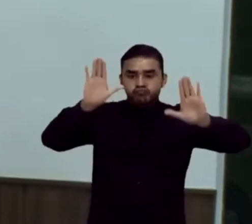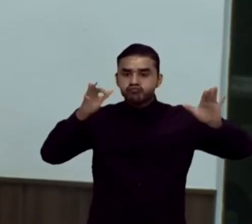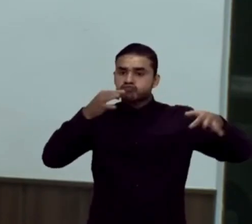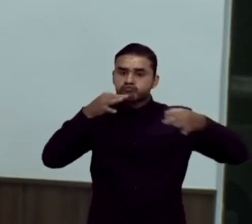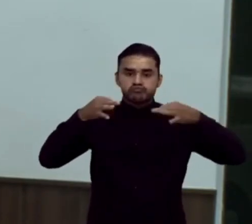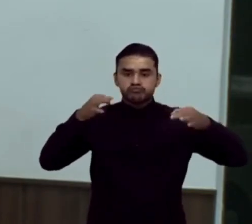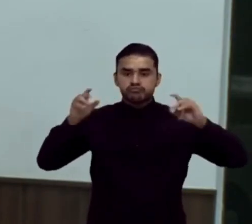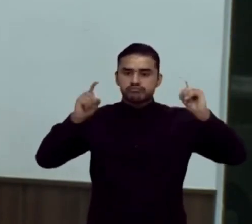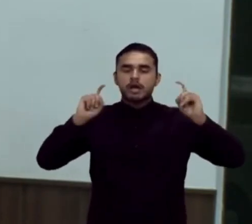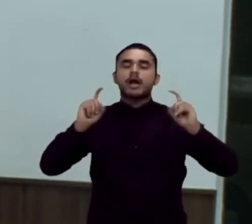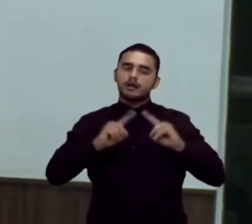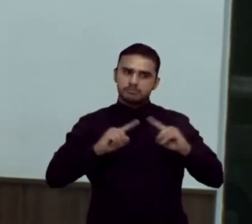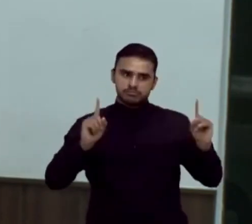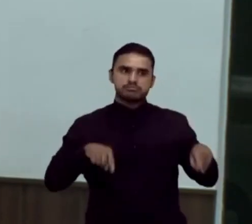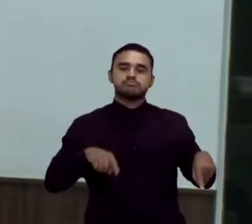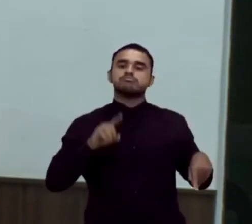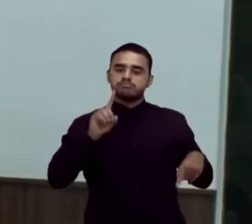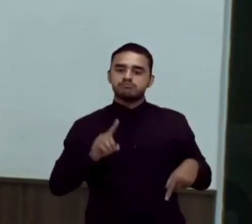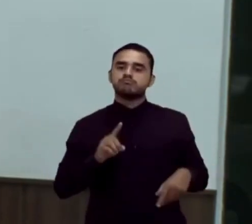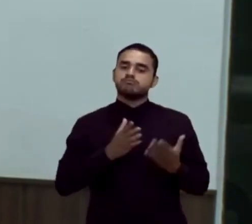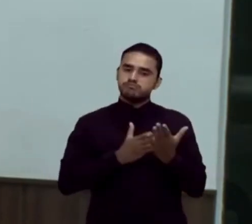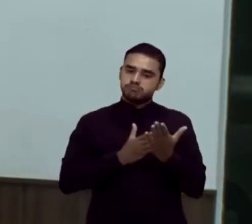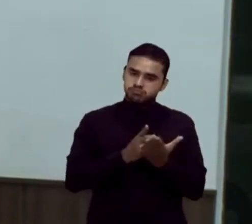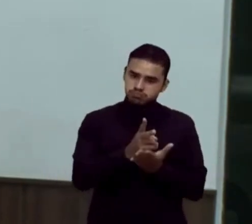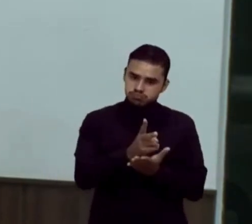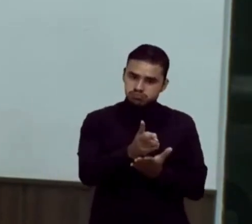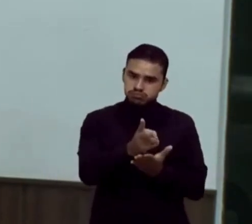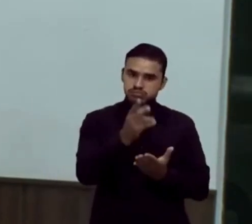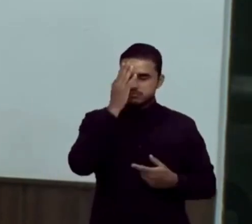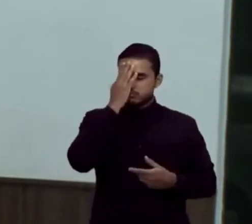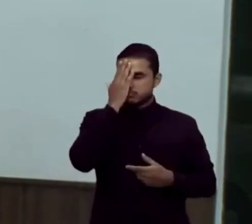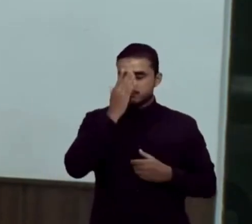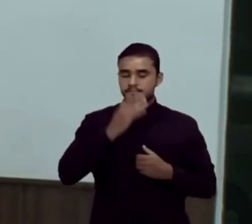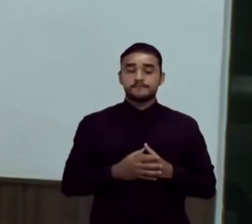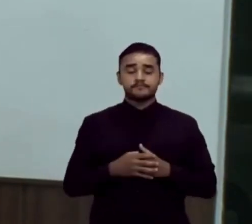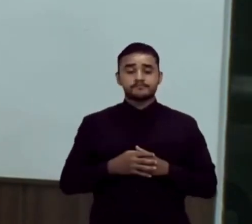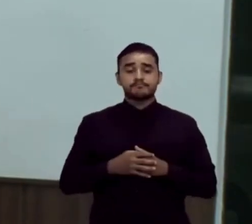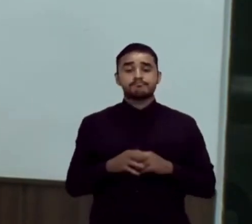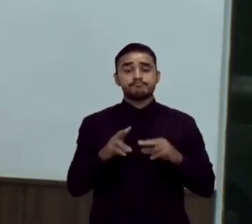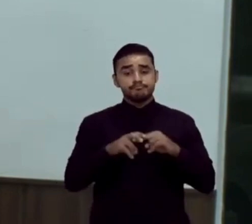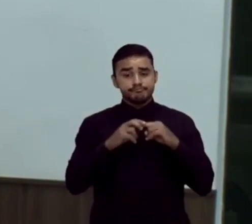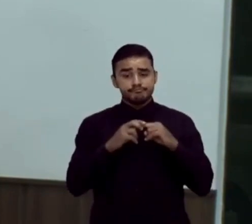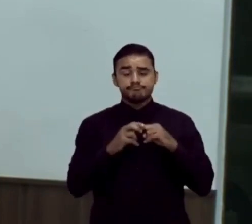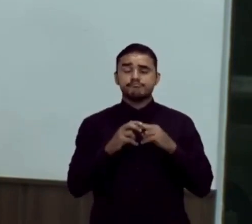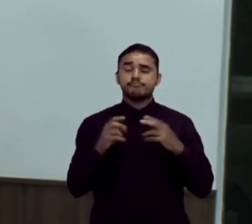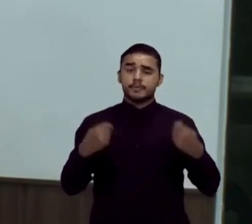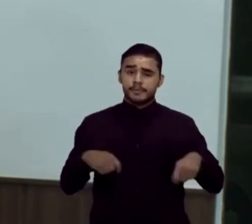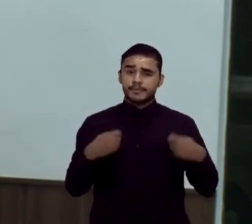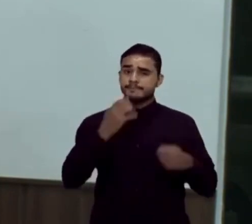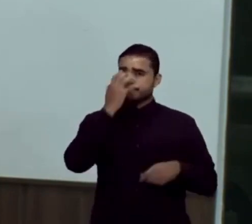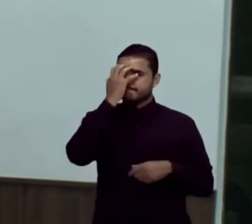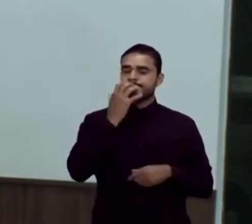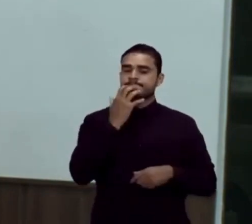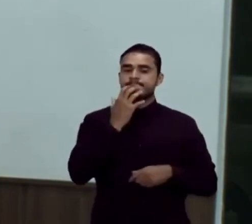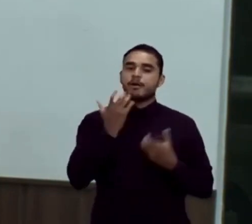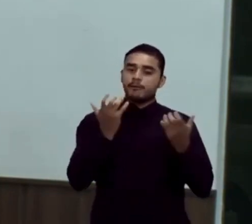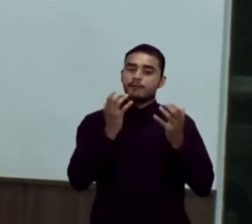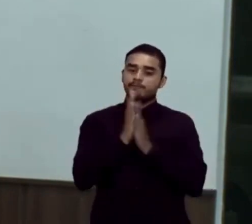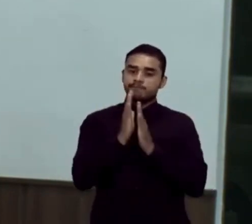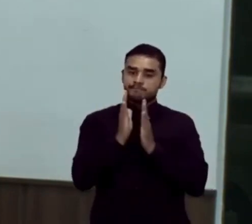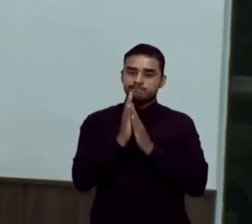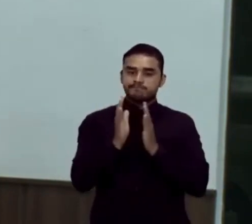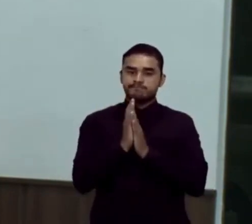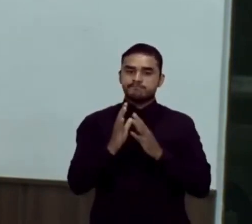fruto dessa mobilização junto ao Ministério Público. Então, vale também lembrar e parabenizar o